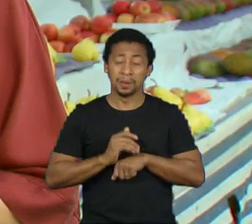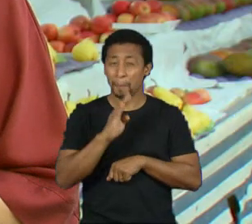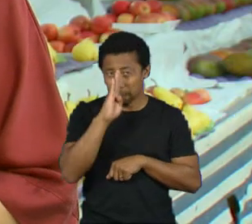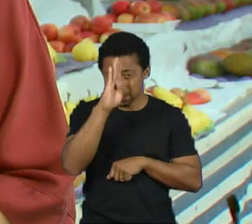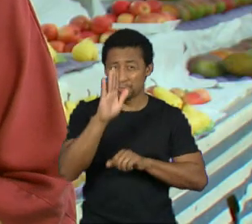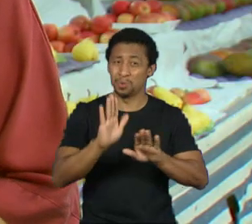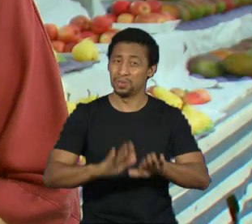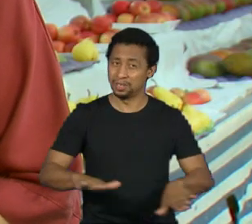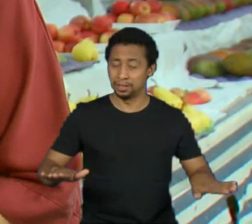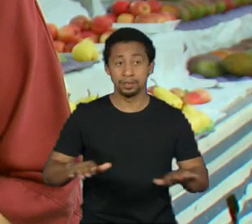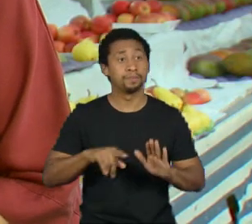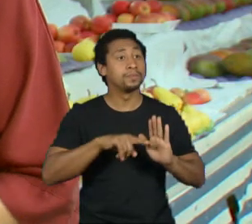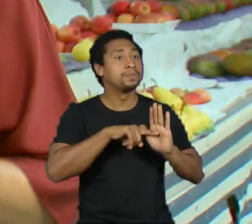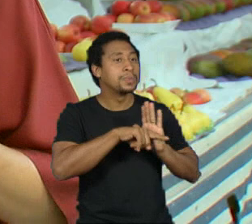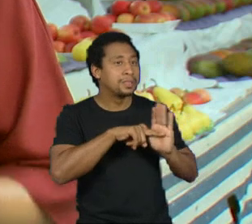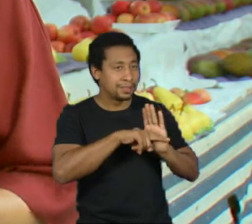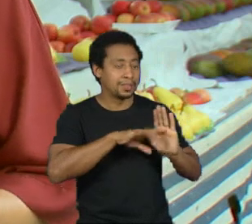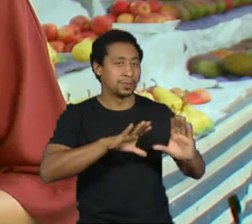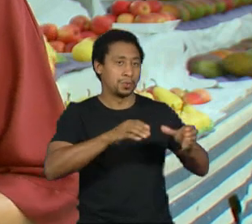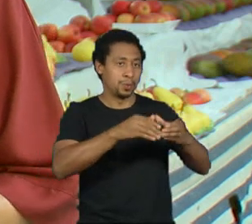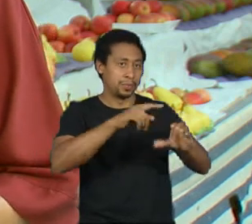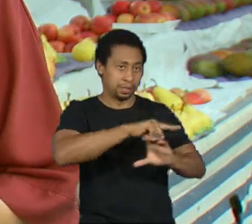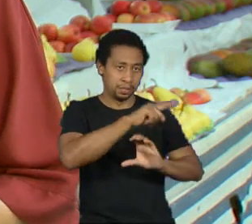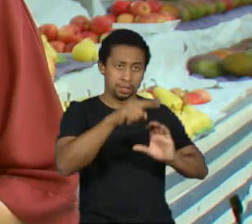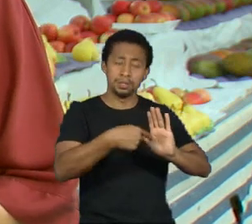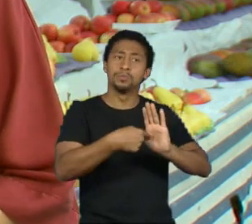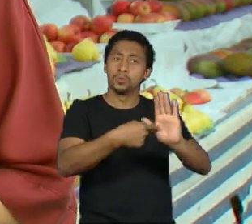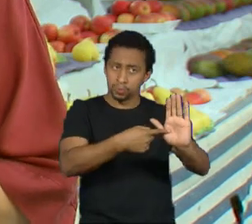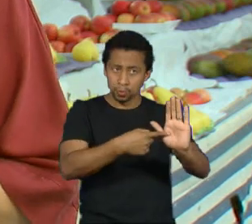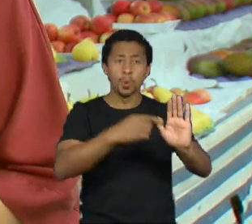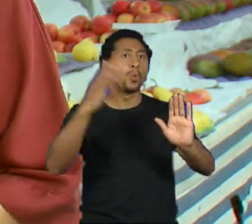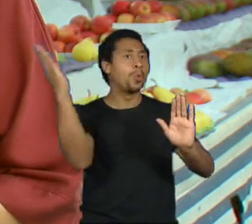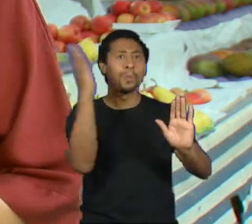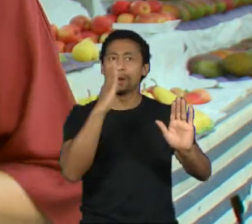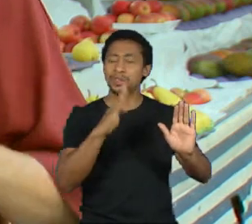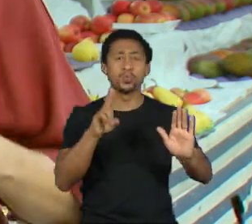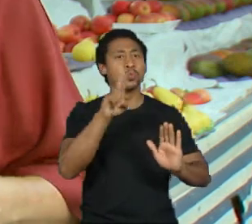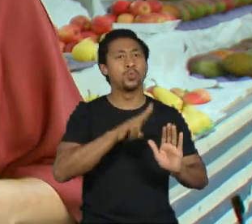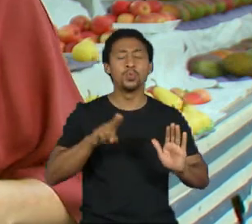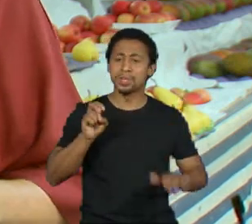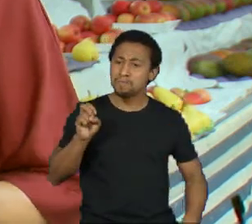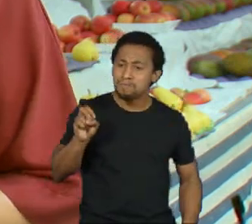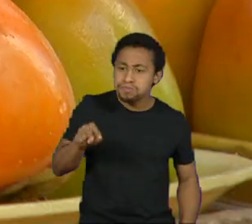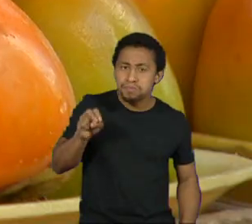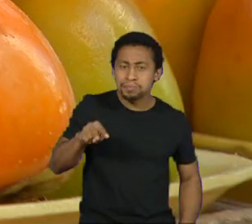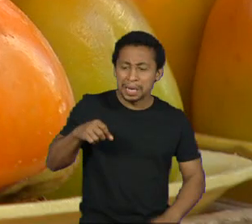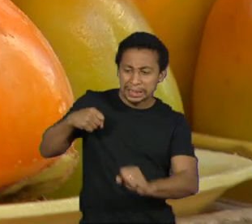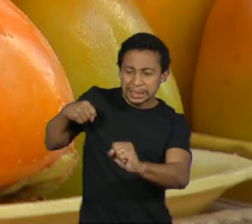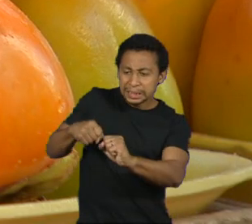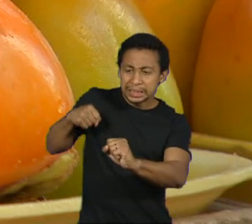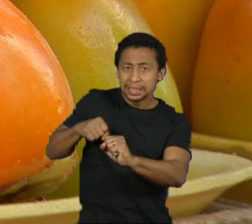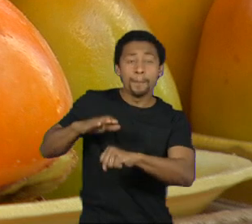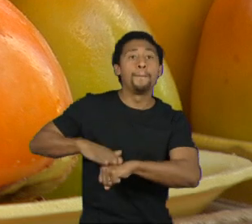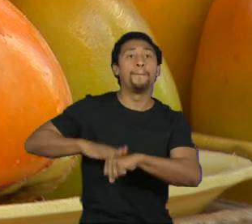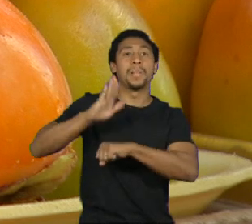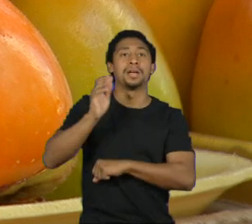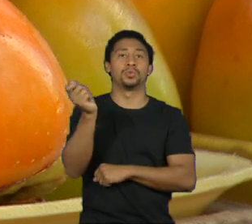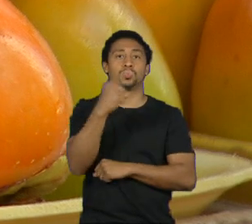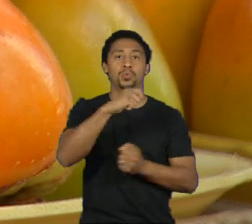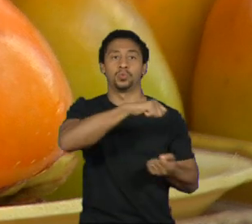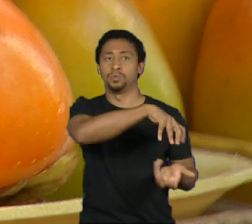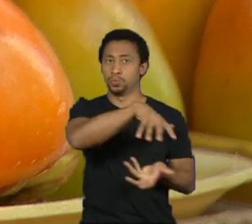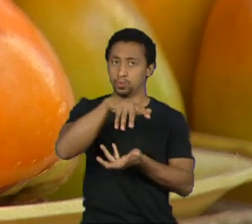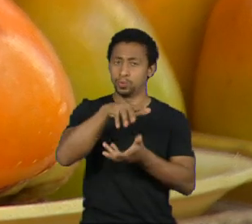Cientistas dizem que o Brasil é um dos países que mais consome agrotóxicos no mundo. Fabricantes e alguns produtores